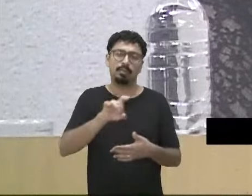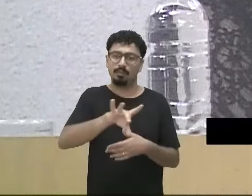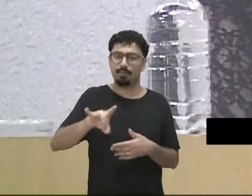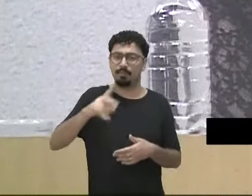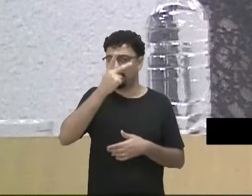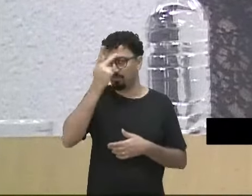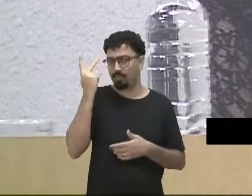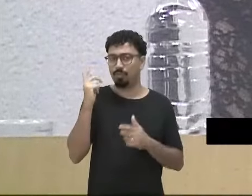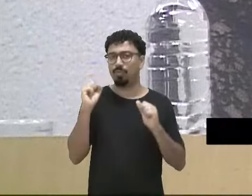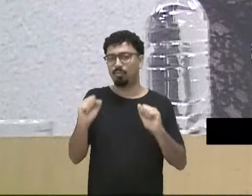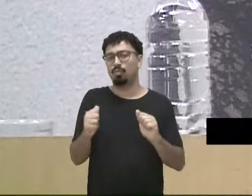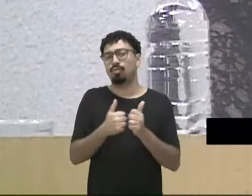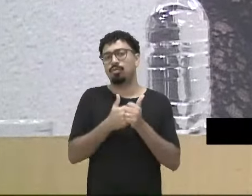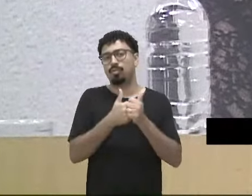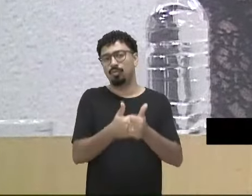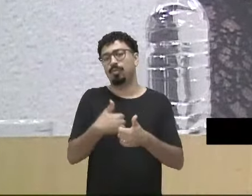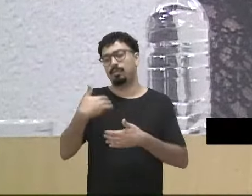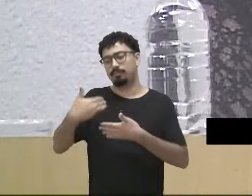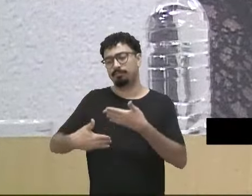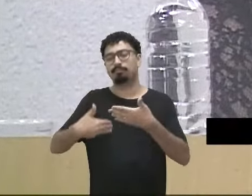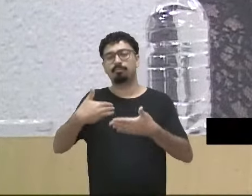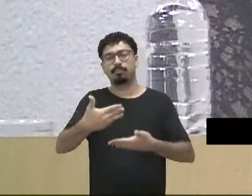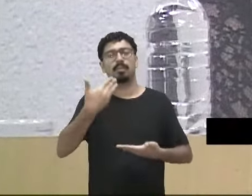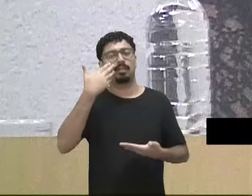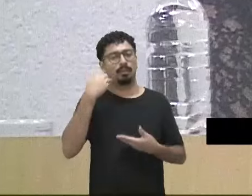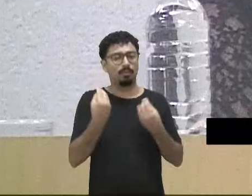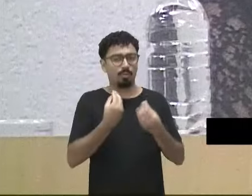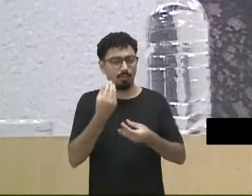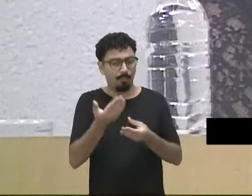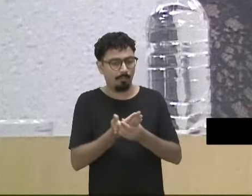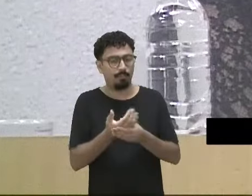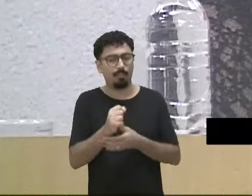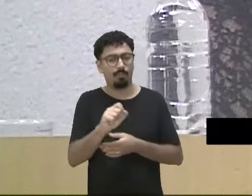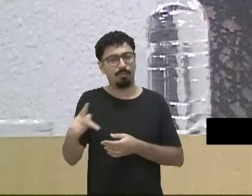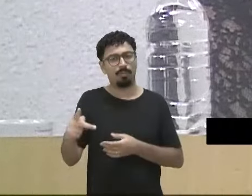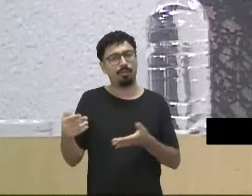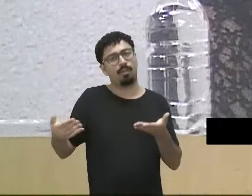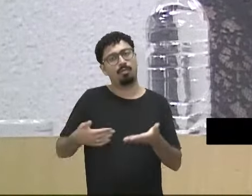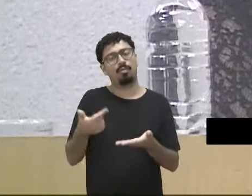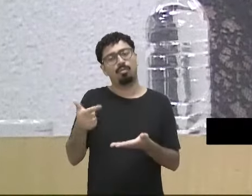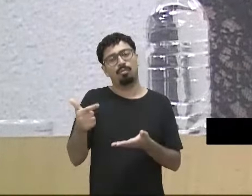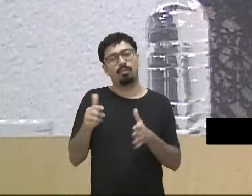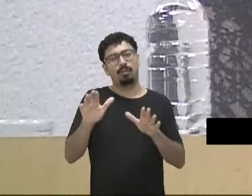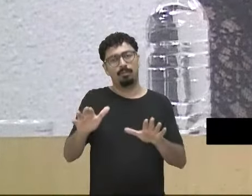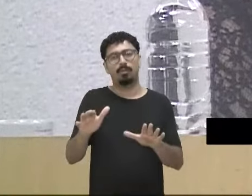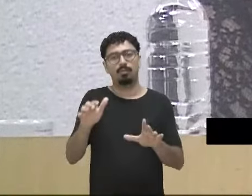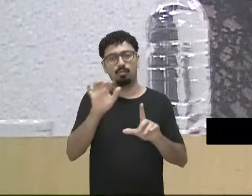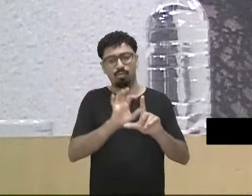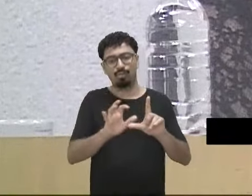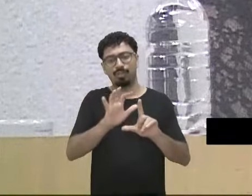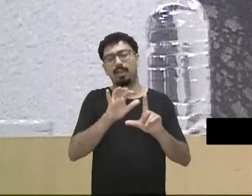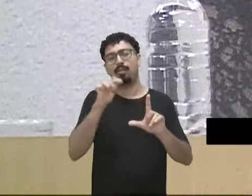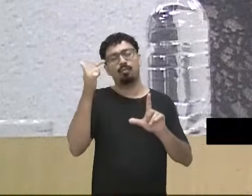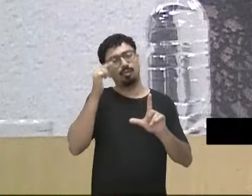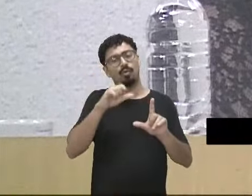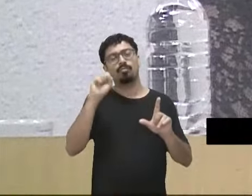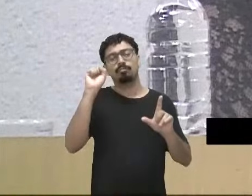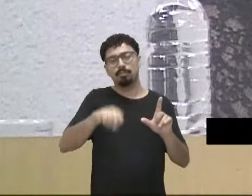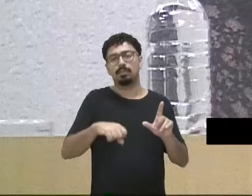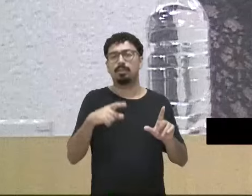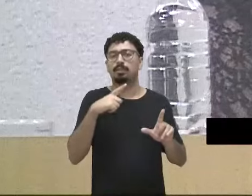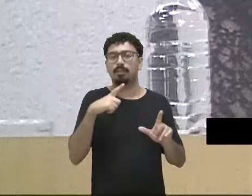conseguir acompanhar o andamento do seu processo, né? Atualmente não tem isso, mas com o processo digital será possível. Nós chegamos a visitar